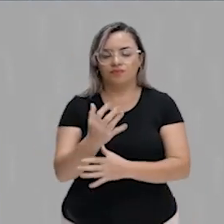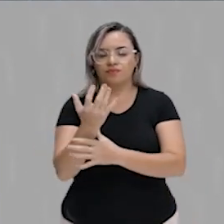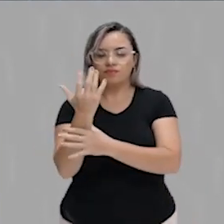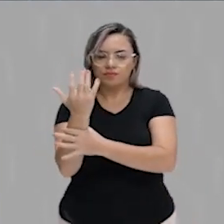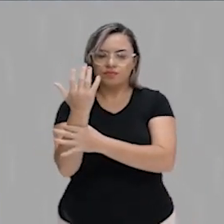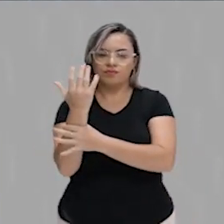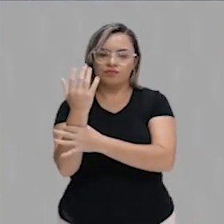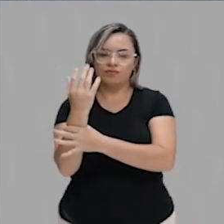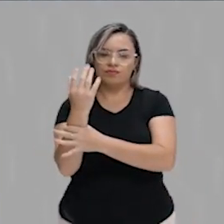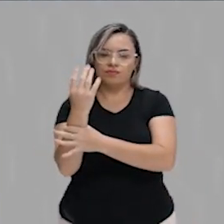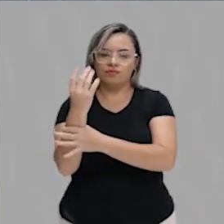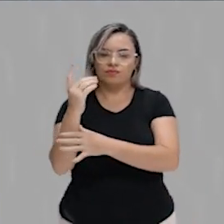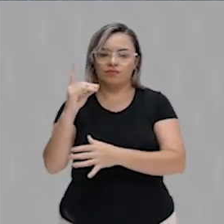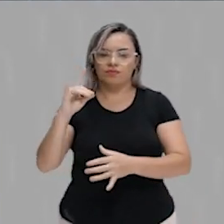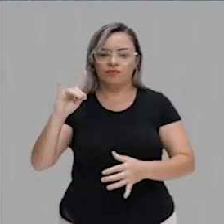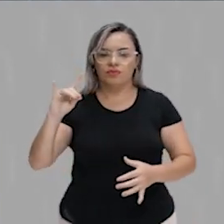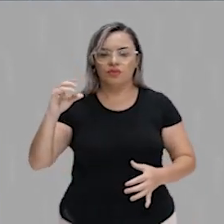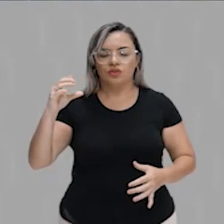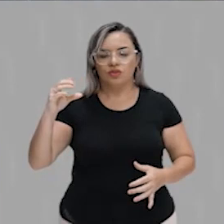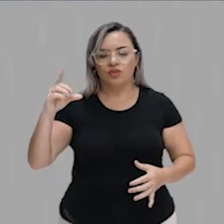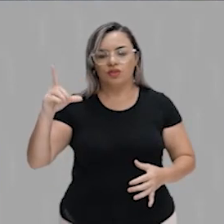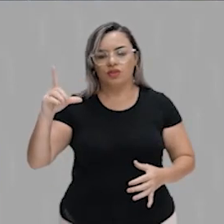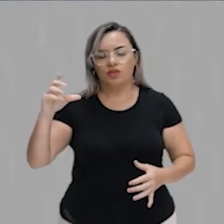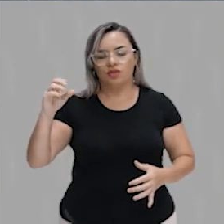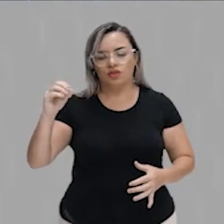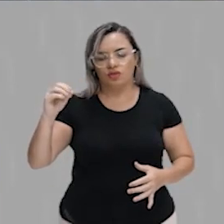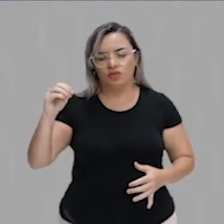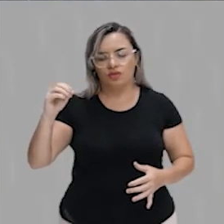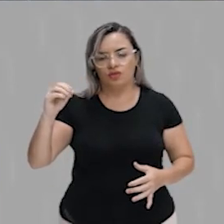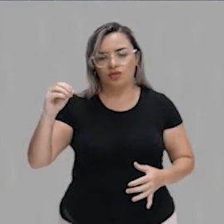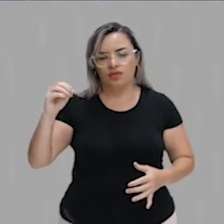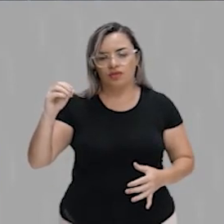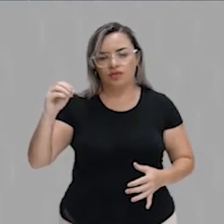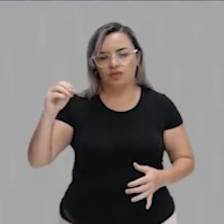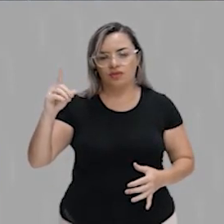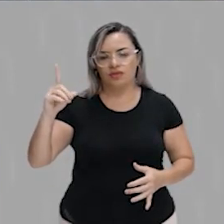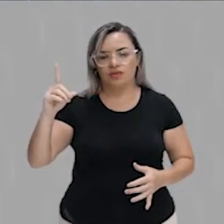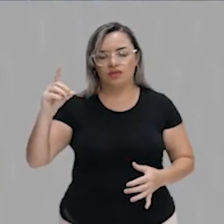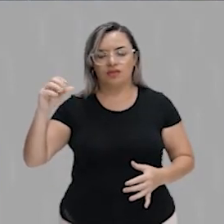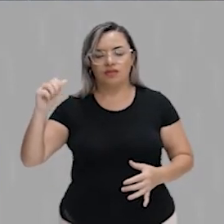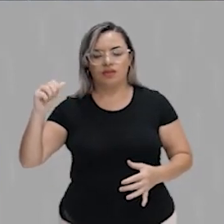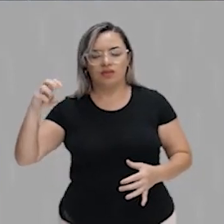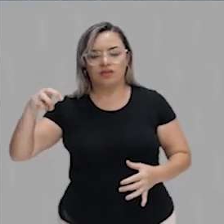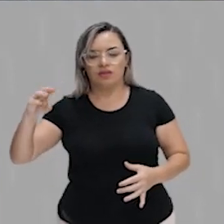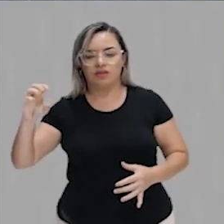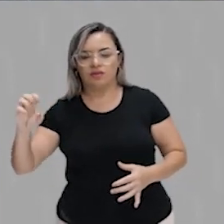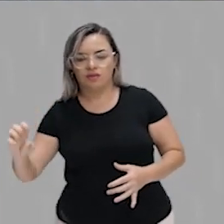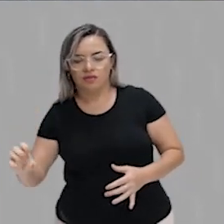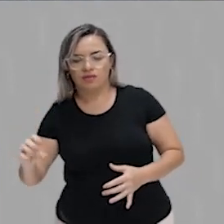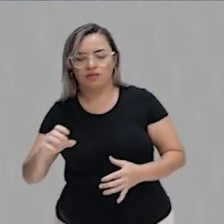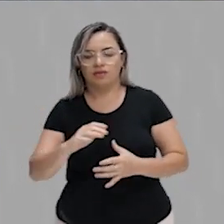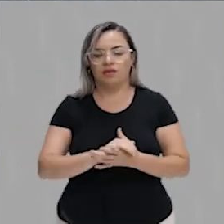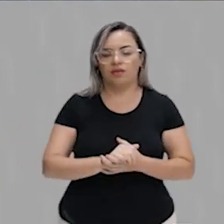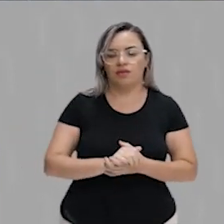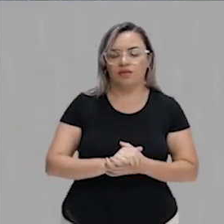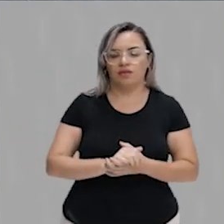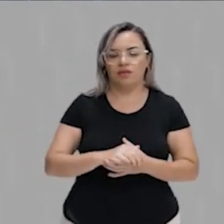as dicotiledôneas, nós já vimos esse assunto numa aula anterior. Tá? Então, nós temos a